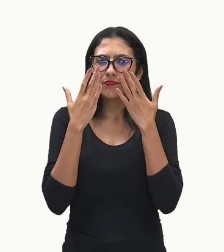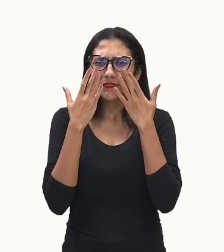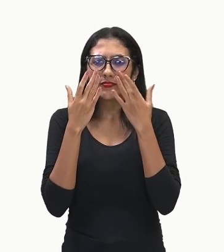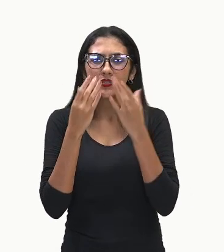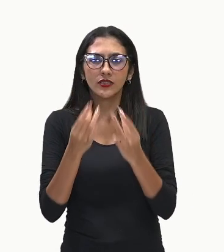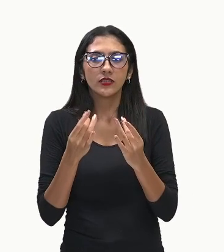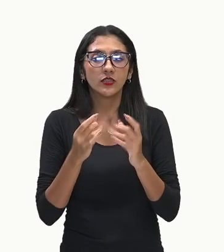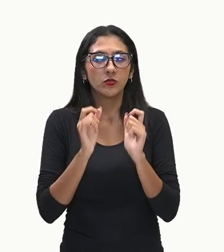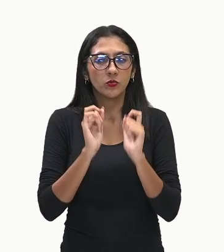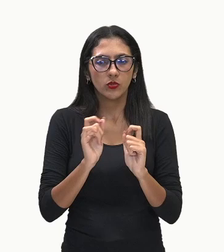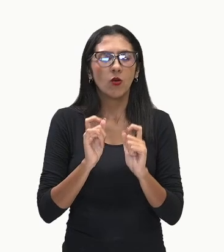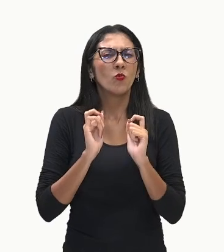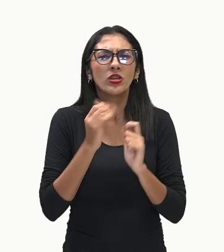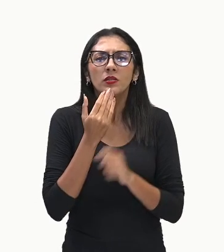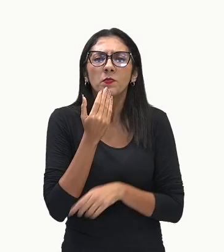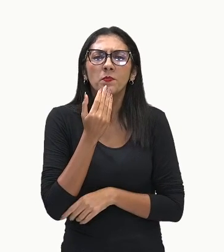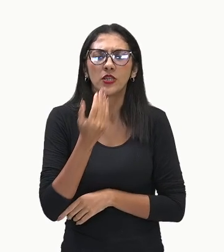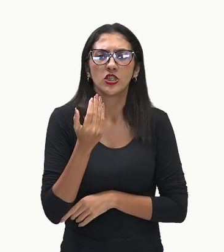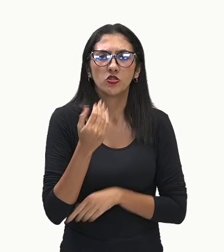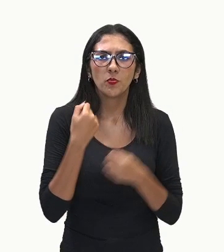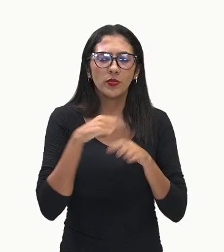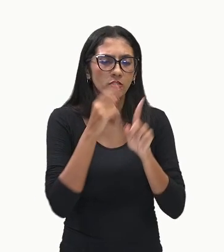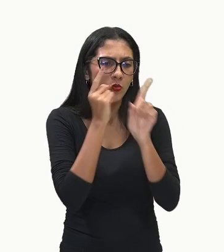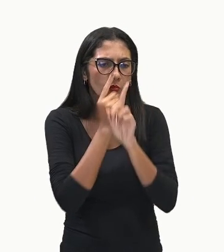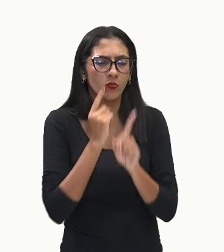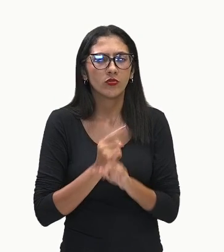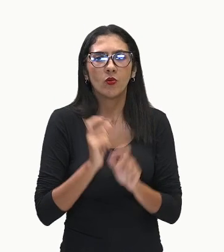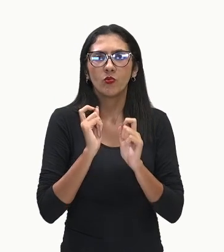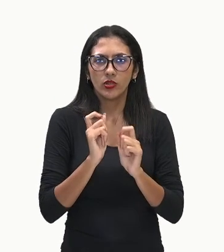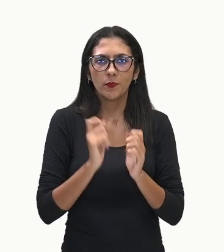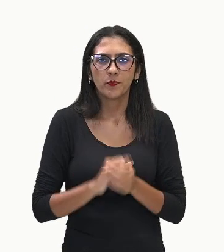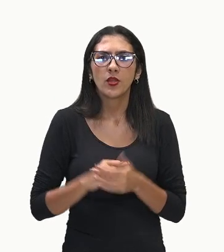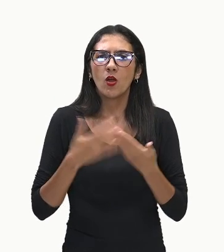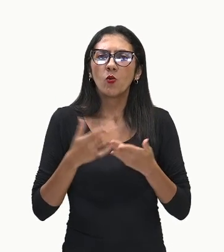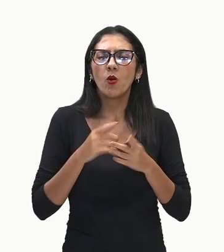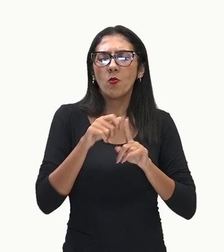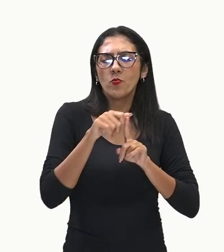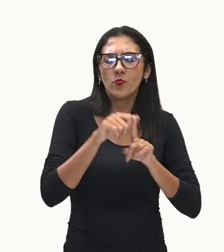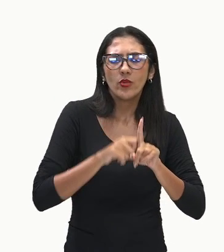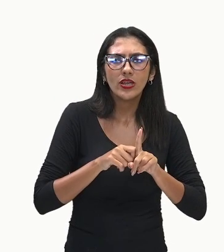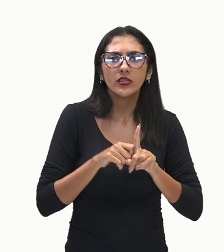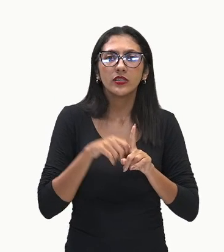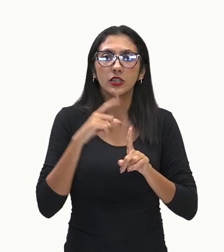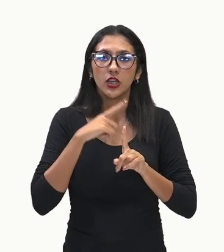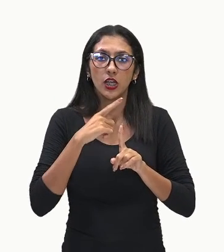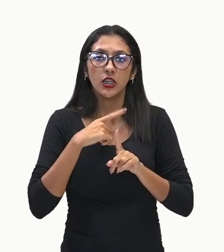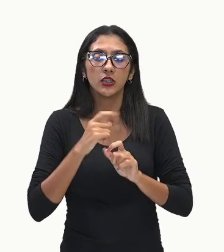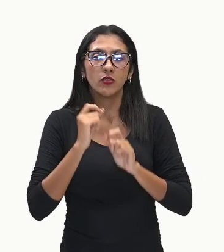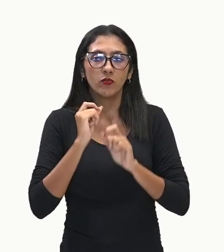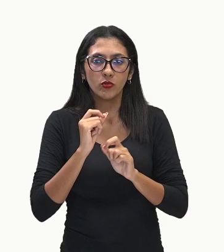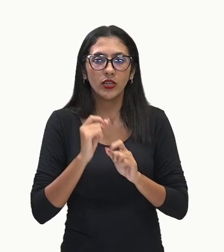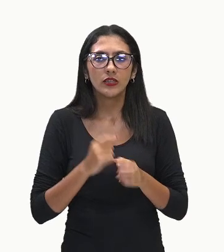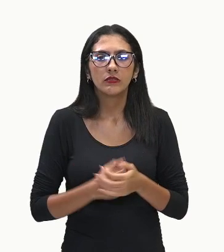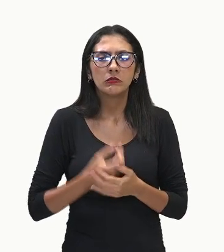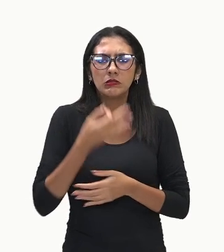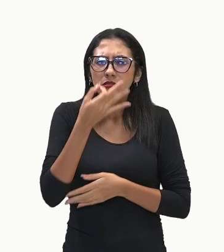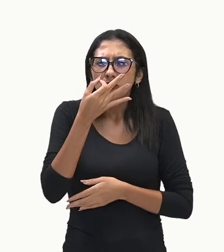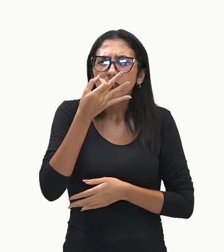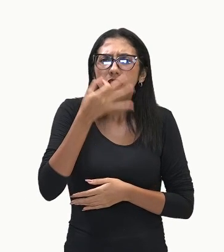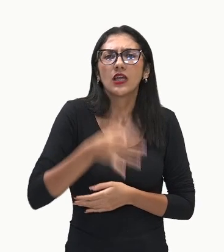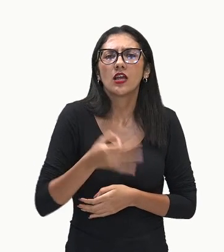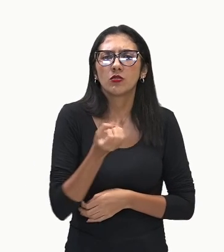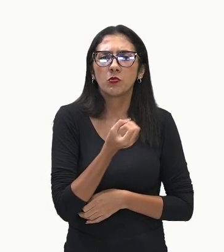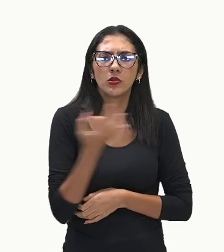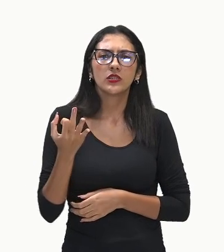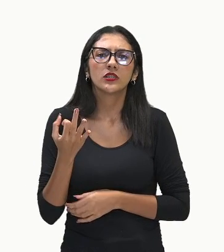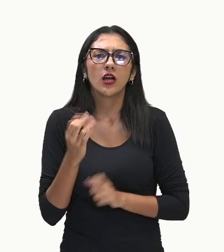comando, pois o objetivo é identificar os meses que foram registrados, né, exatamente o